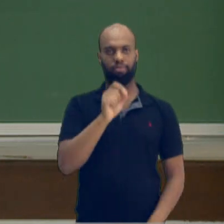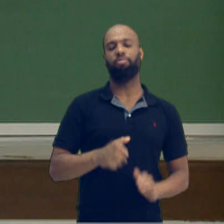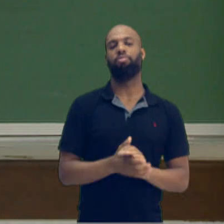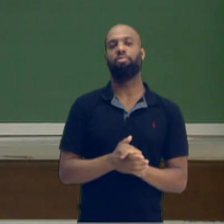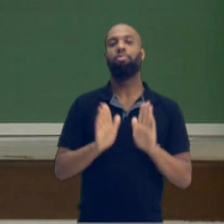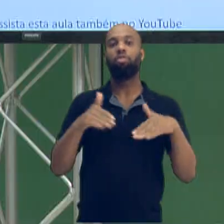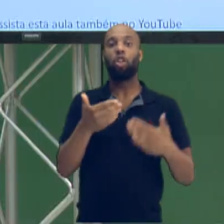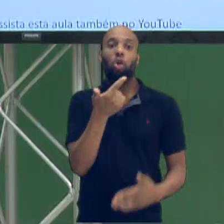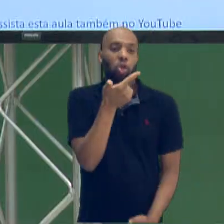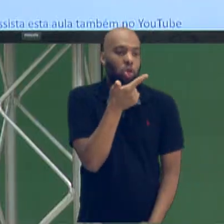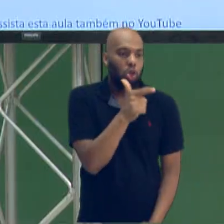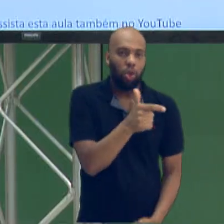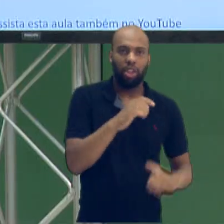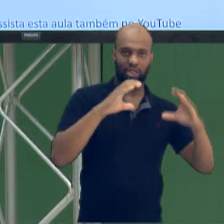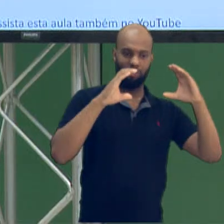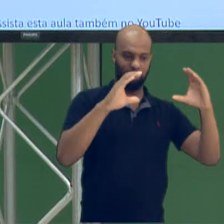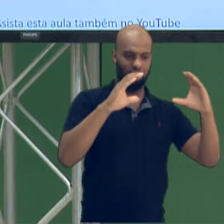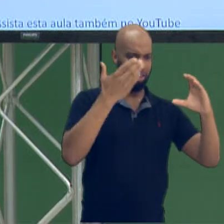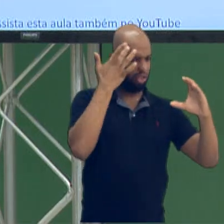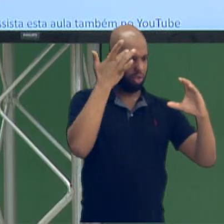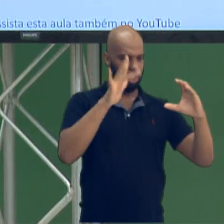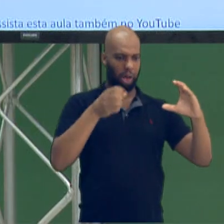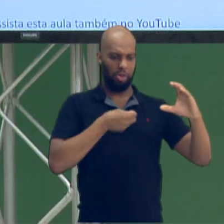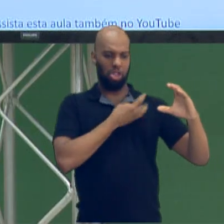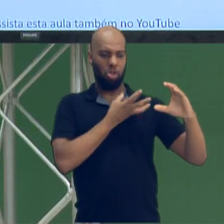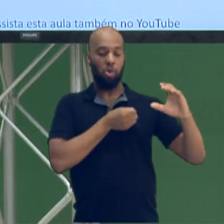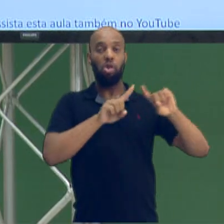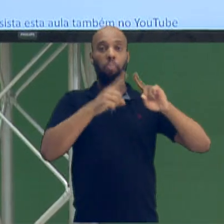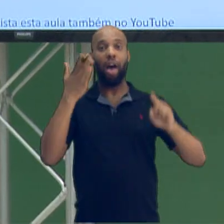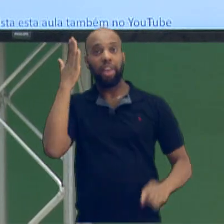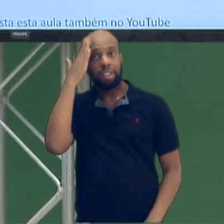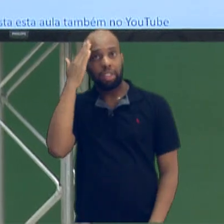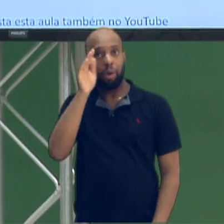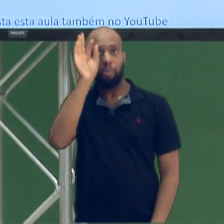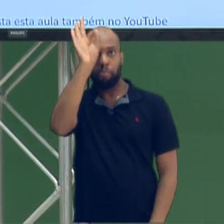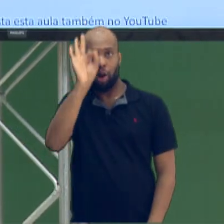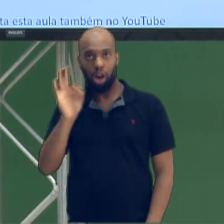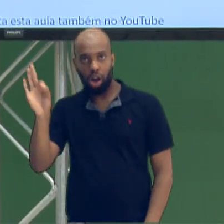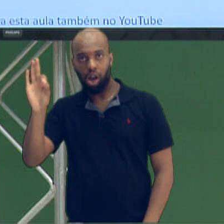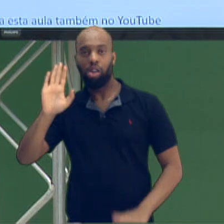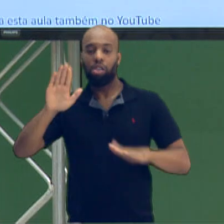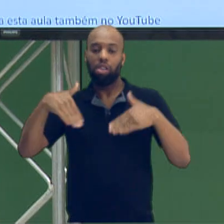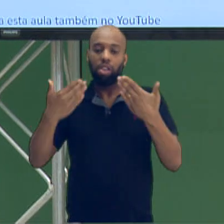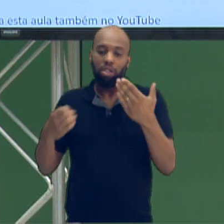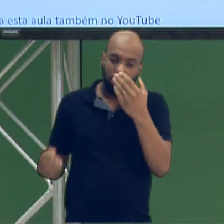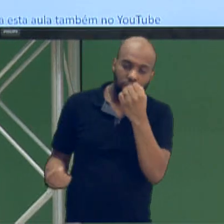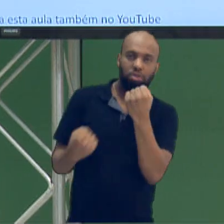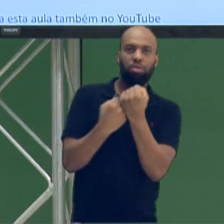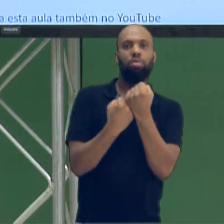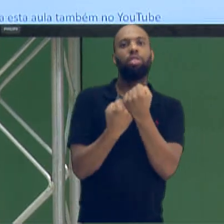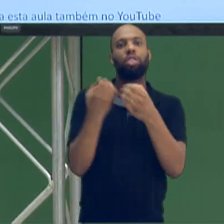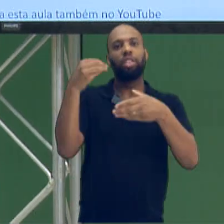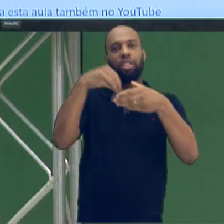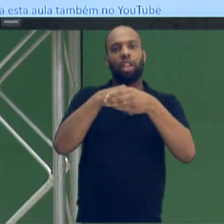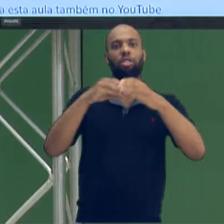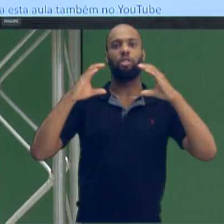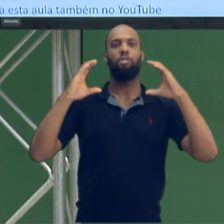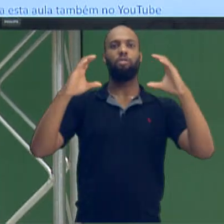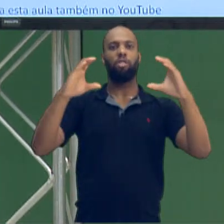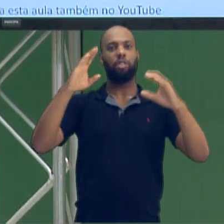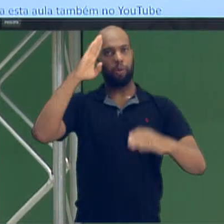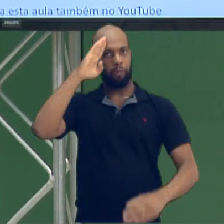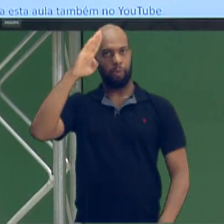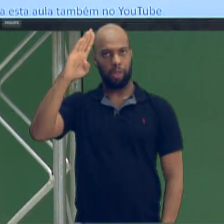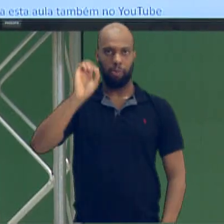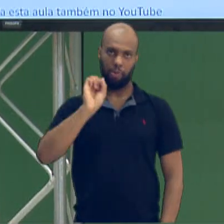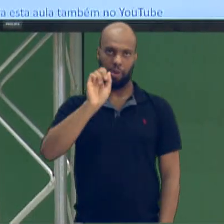não temos o valor da função, mas temos os valores dos pontos. E é só a gente substituir dentro da nossa função aqui